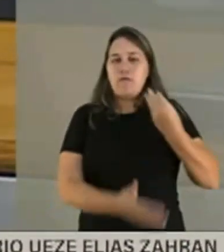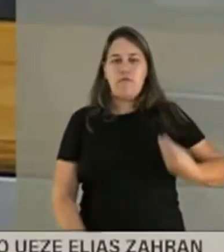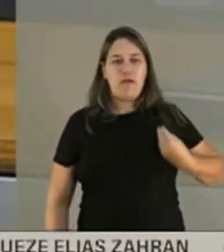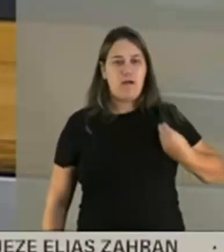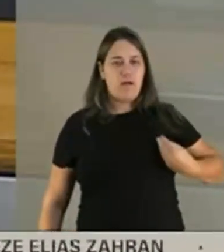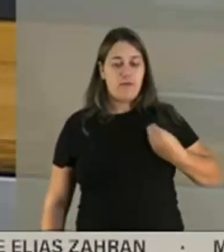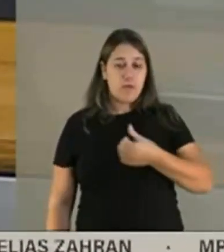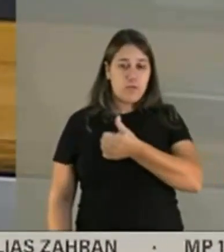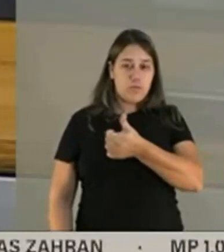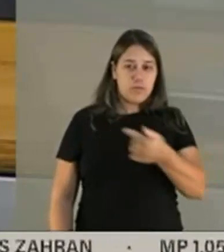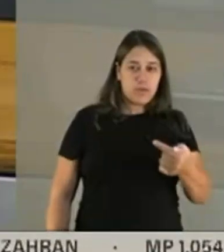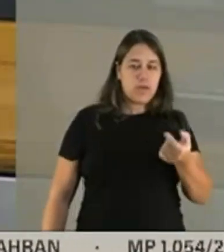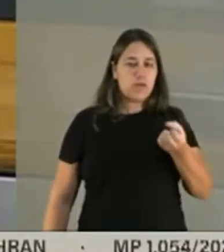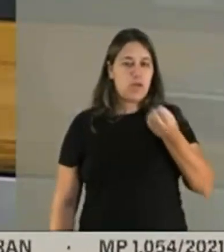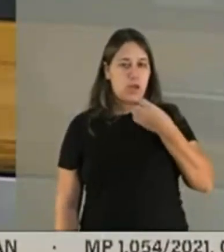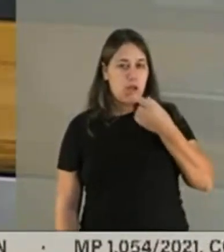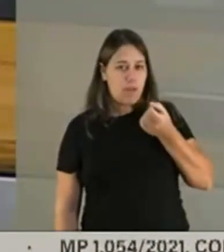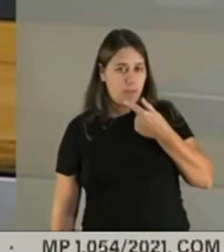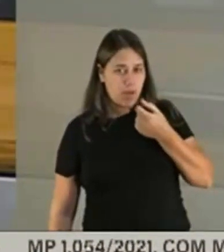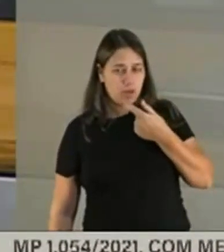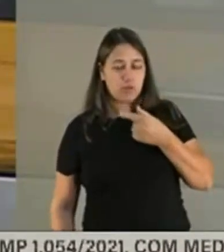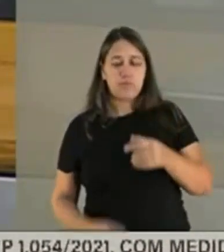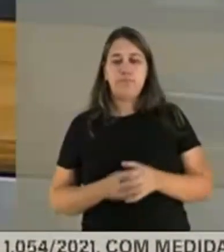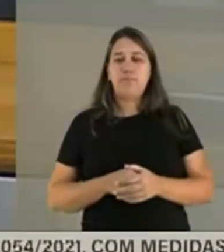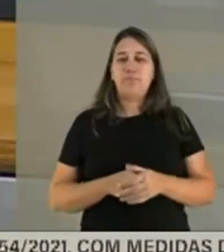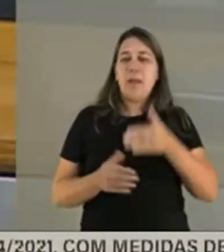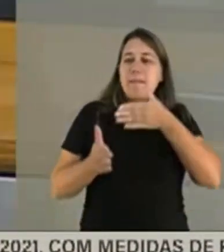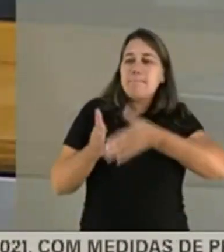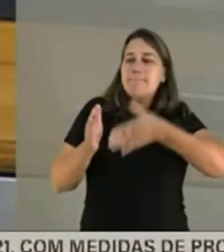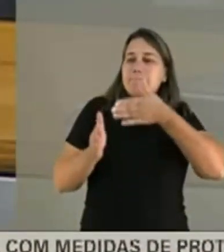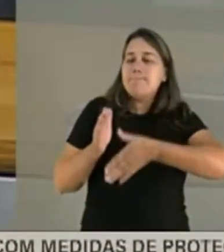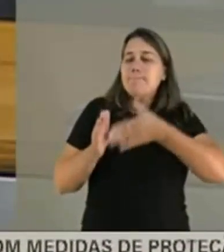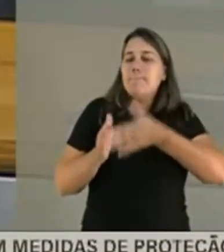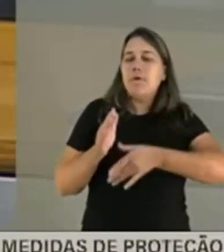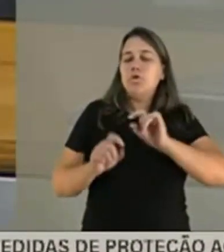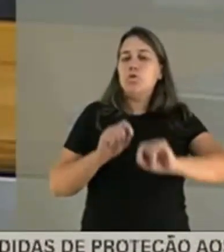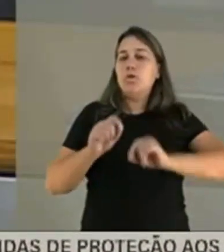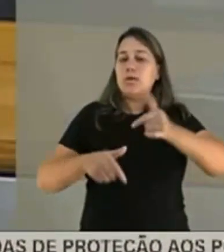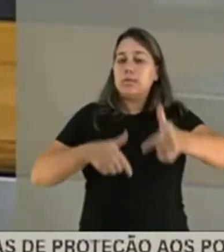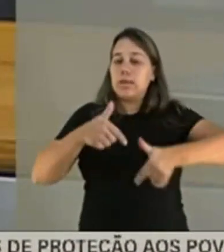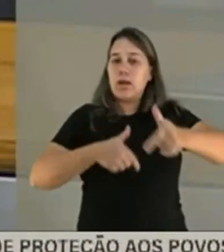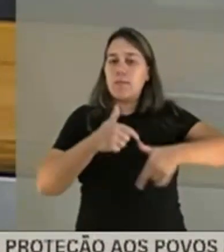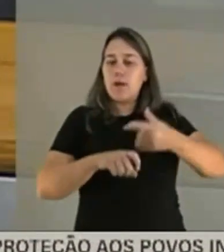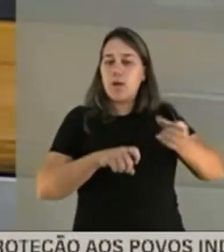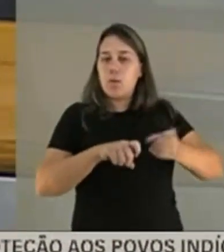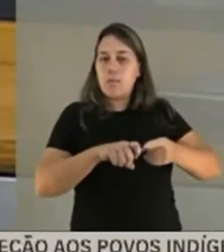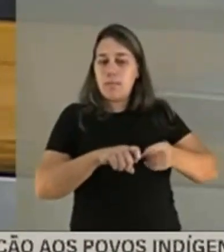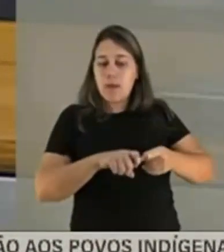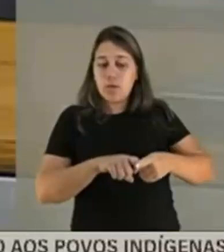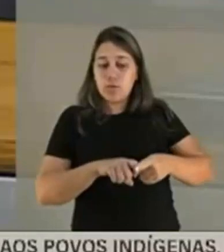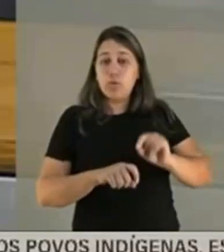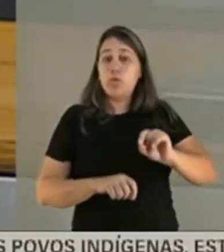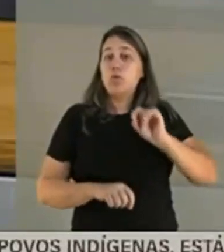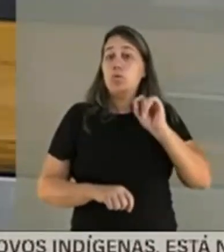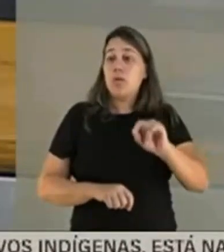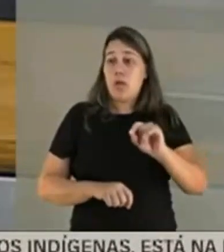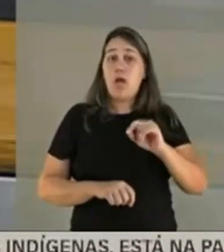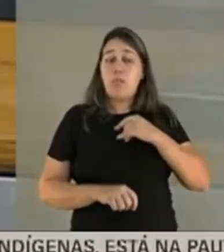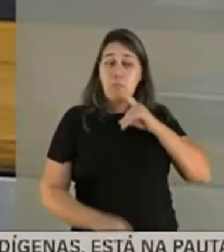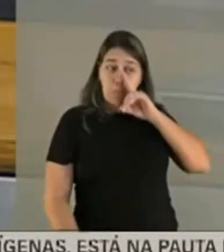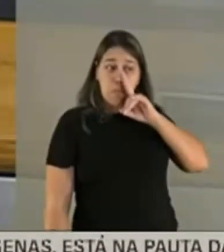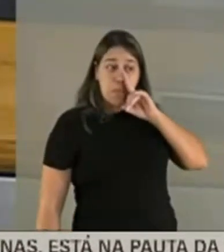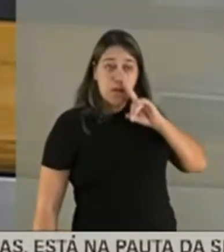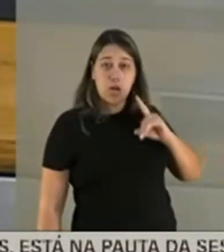esses 17 medicamentos. É impedir arbitrariamente o trabalho dos médicos que, arriscando suas vidas e de